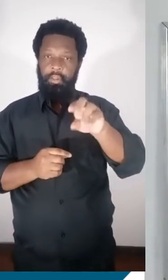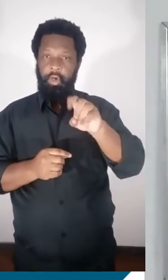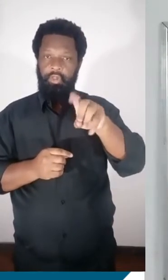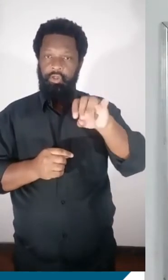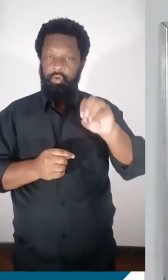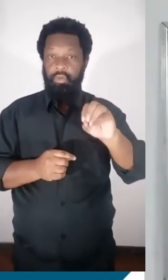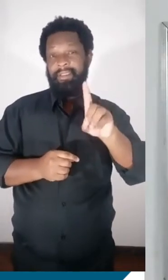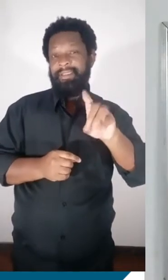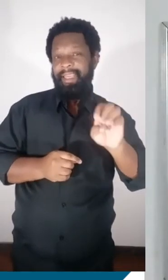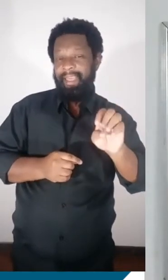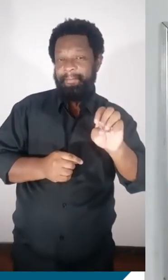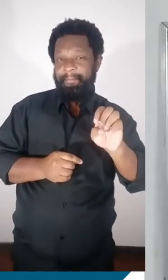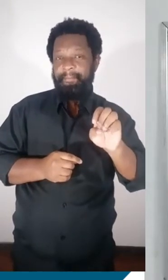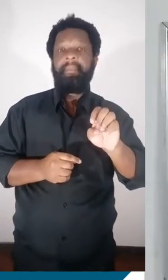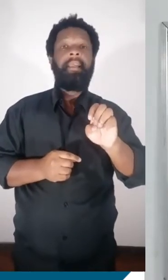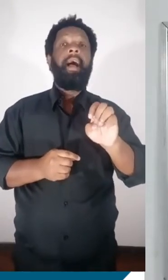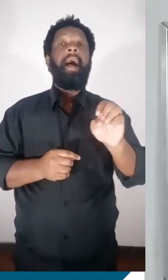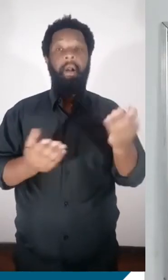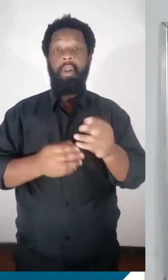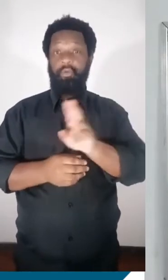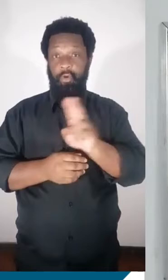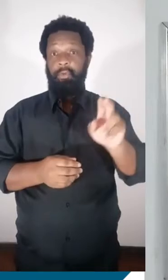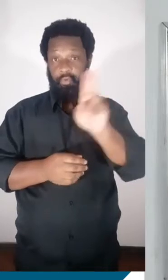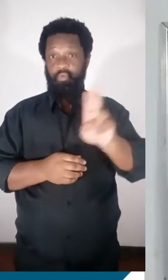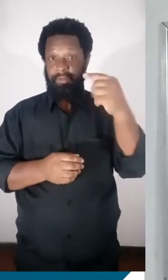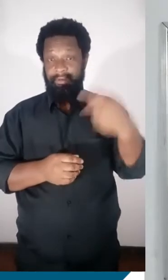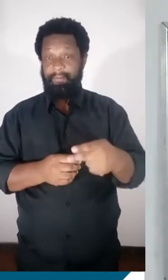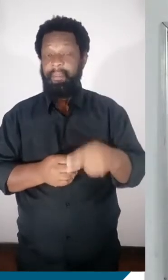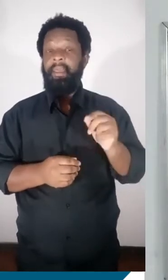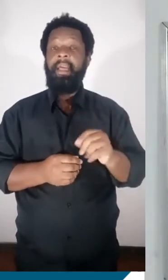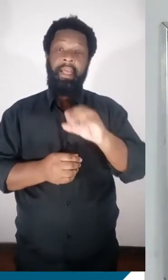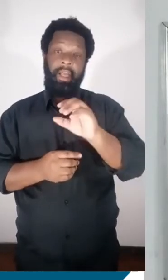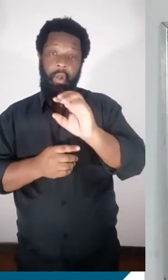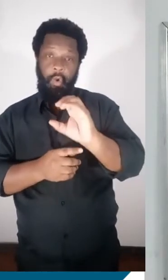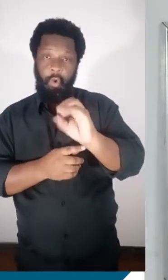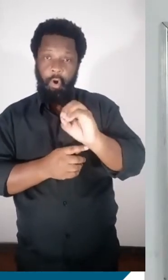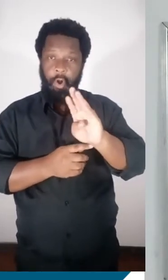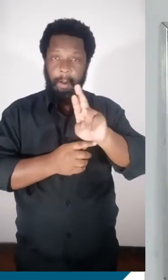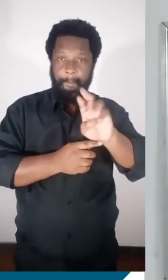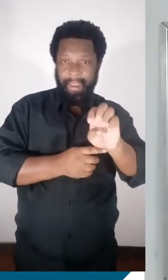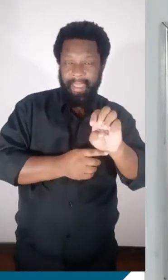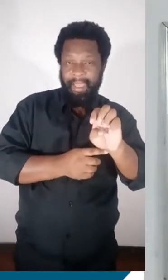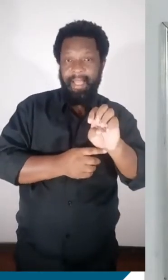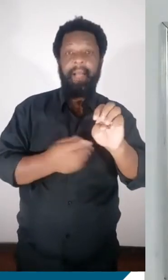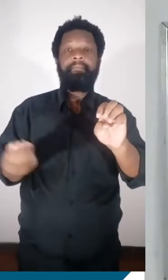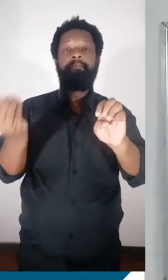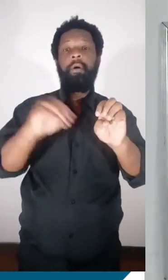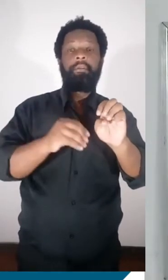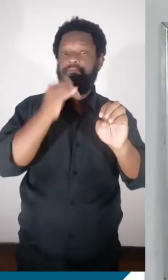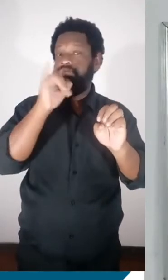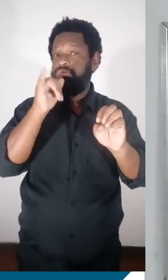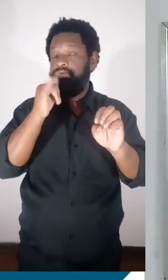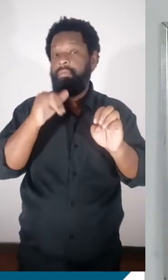nome do metal. Agora, o nome do metal é realmente da forma que nós pronunciamos. Então, hidróxido de cobre. E aí, nós colocamos